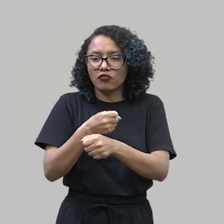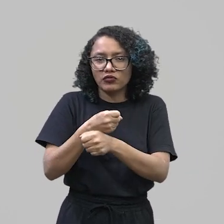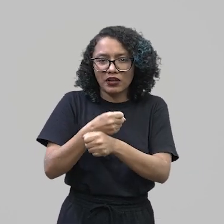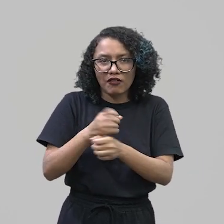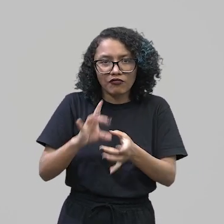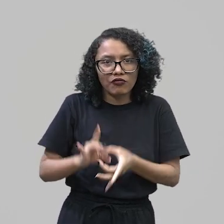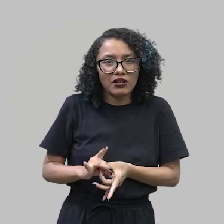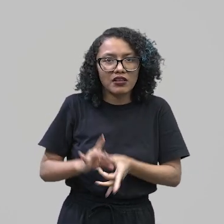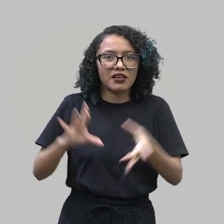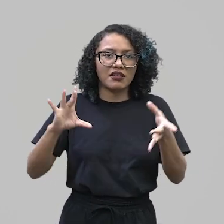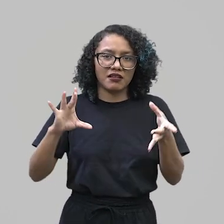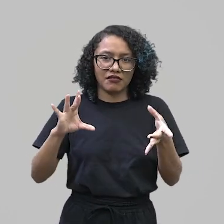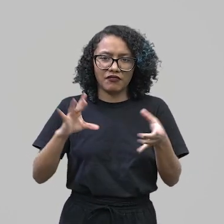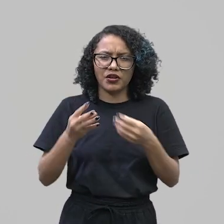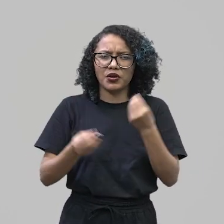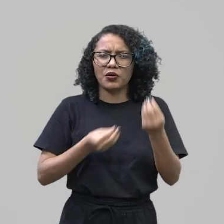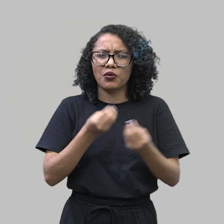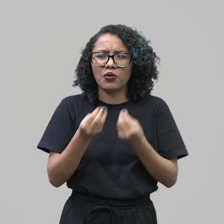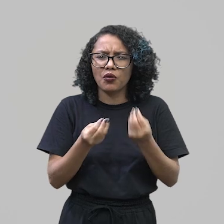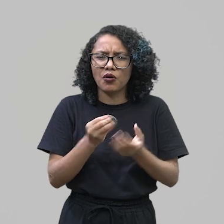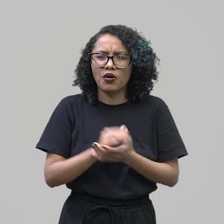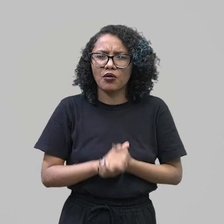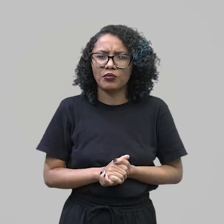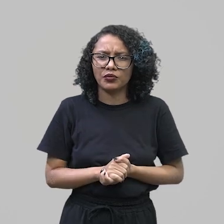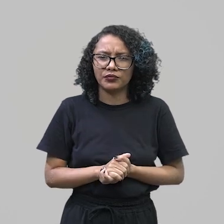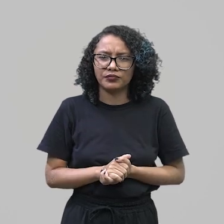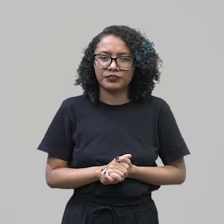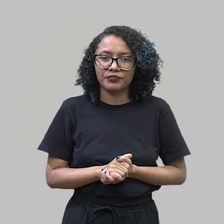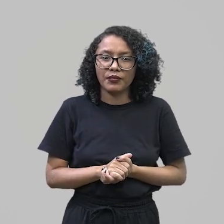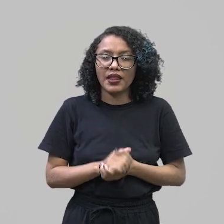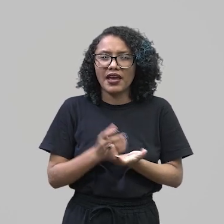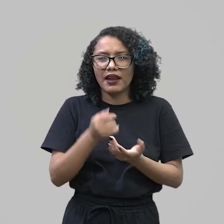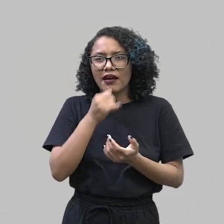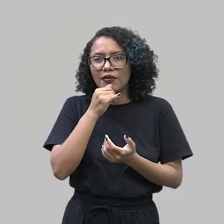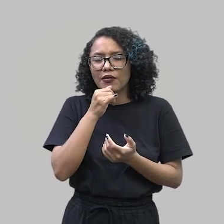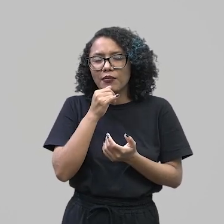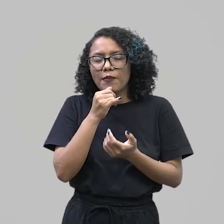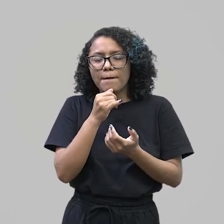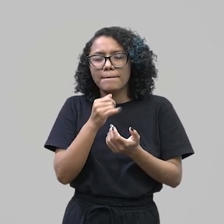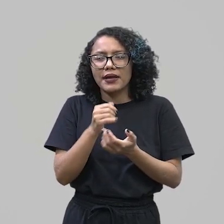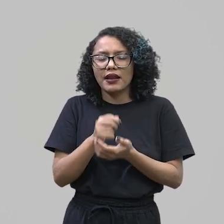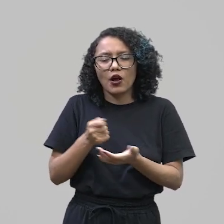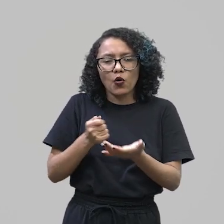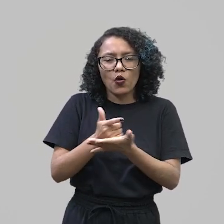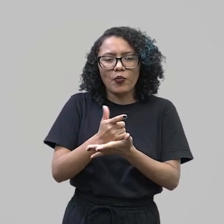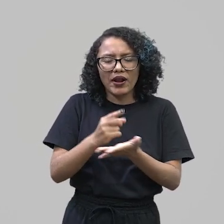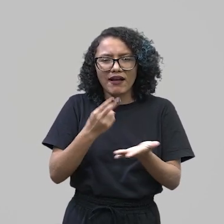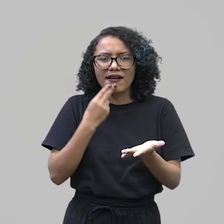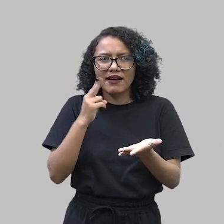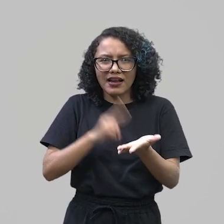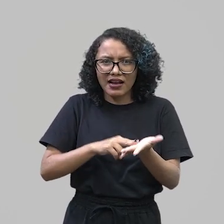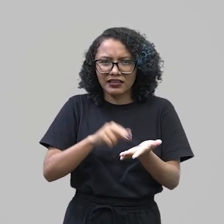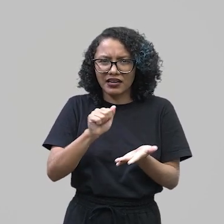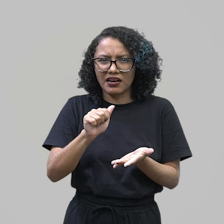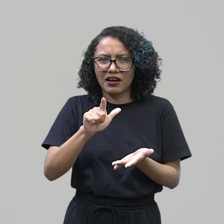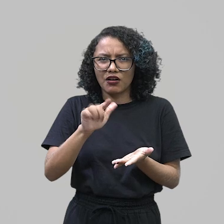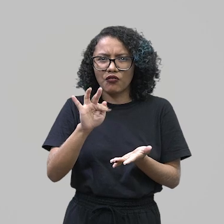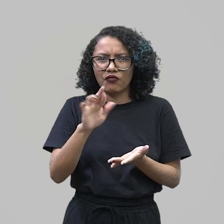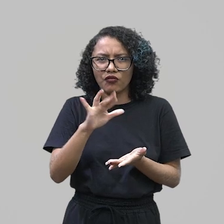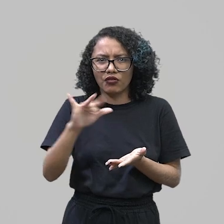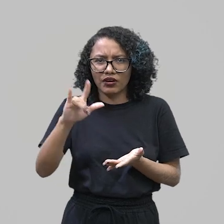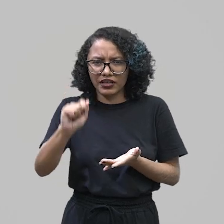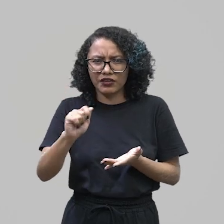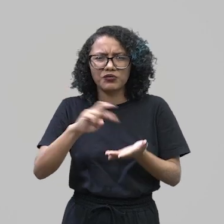seria isso? Através ali da compra das cartas de alforrias. O que eram essas cartas? Era um documento que justamente